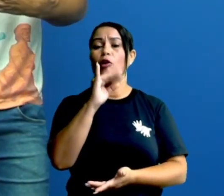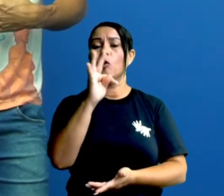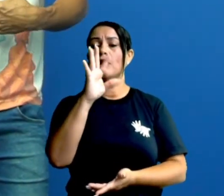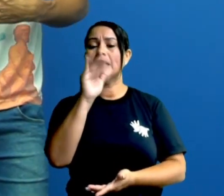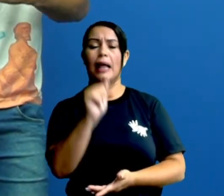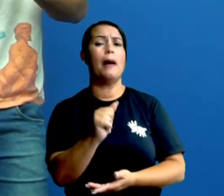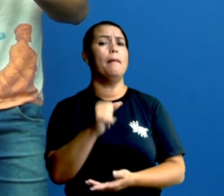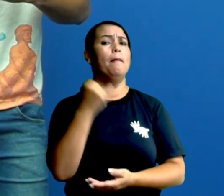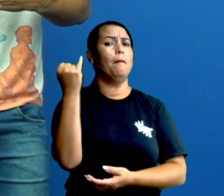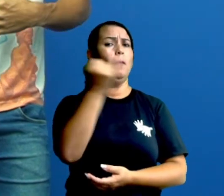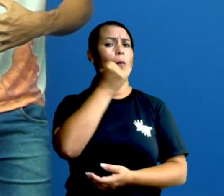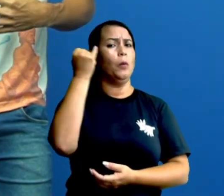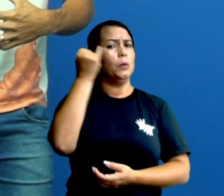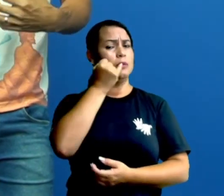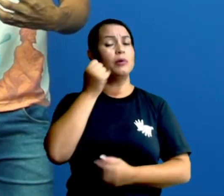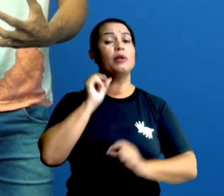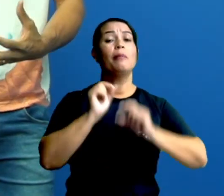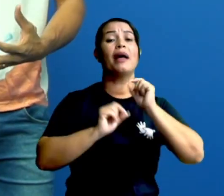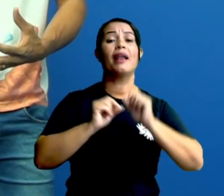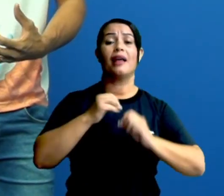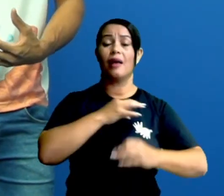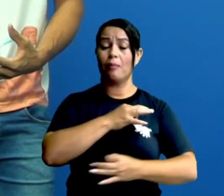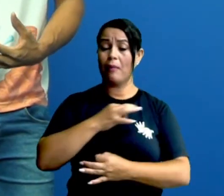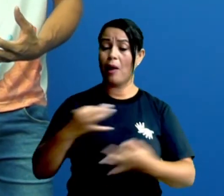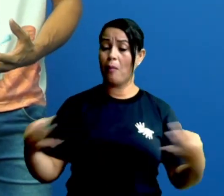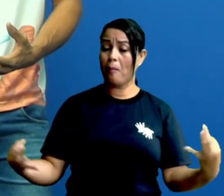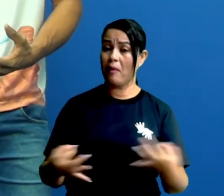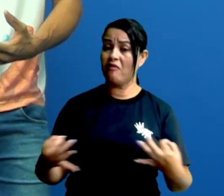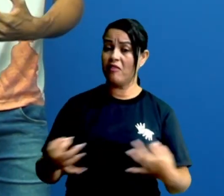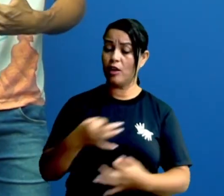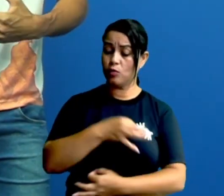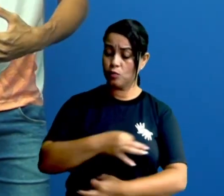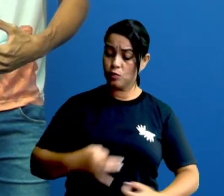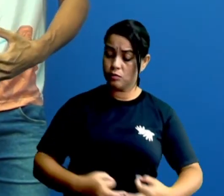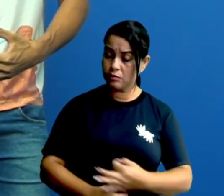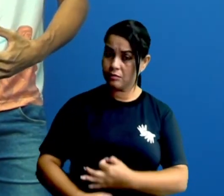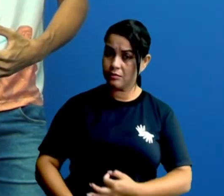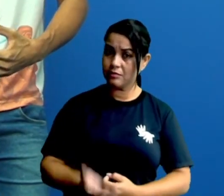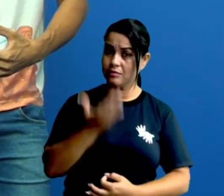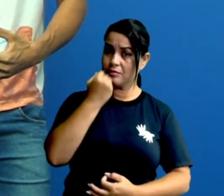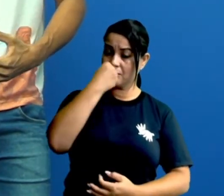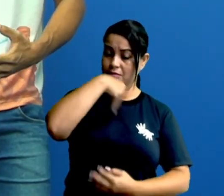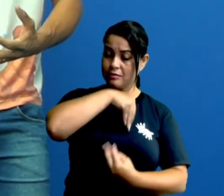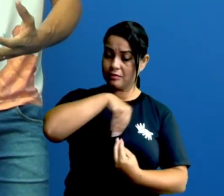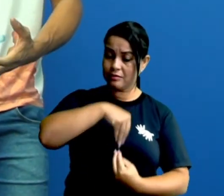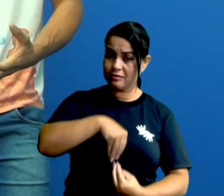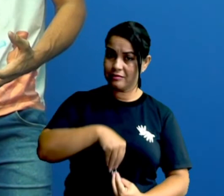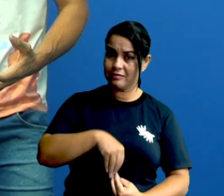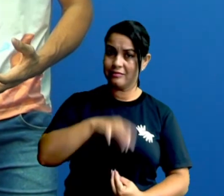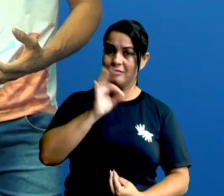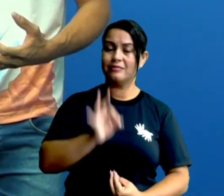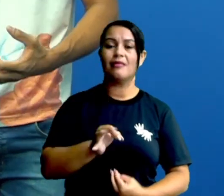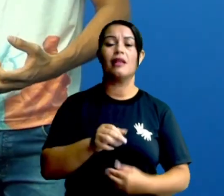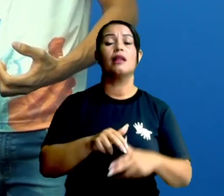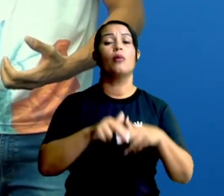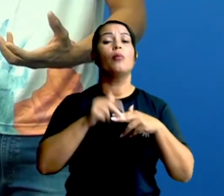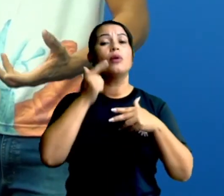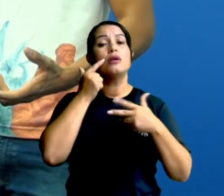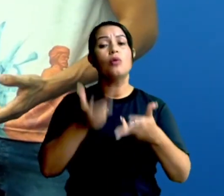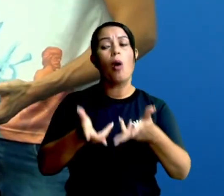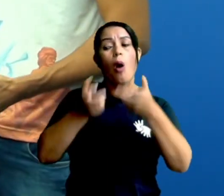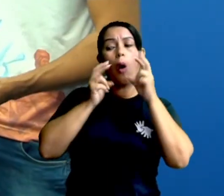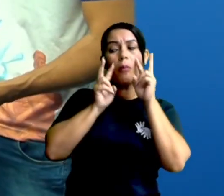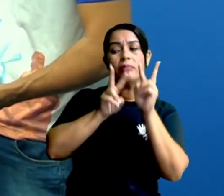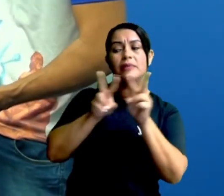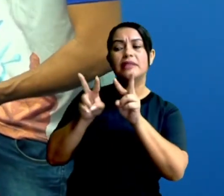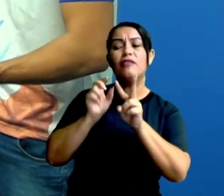certo? Para o perfeito funcionamento do nosso sistema digestivo, tá certo? Portanto, observem